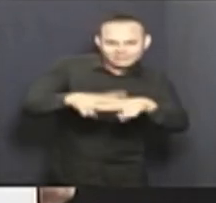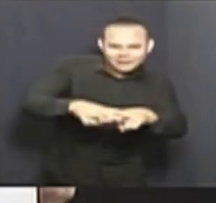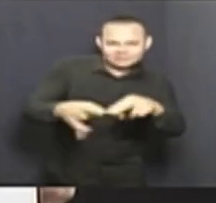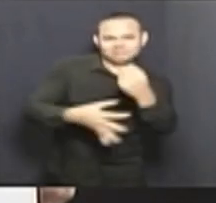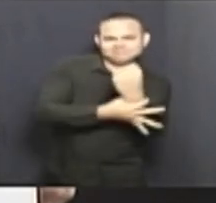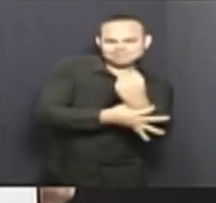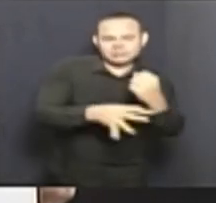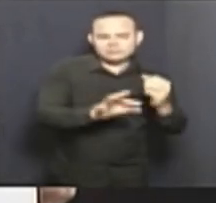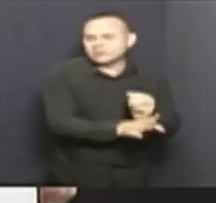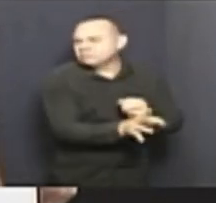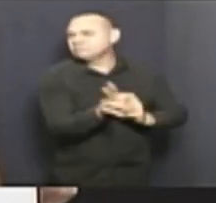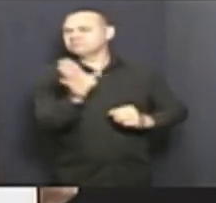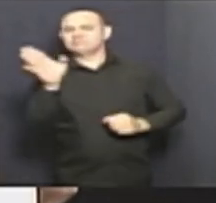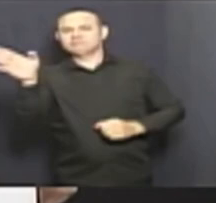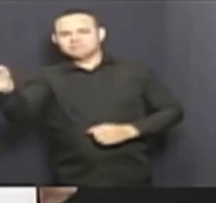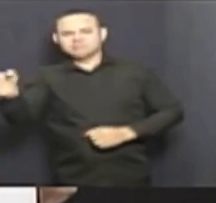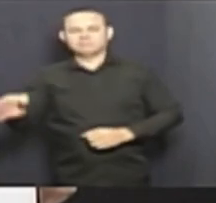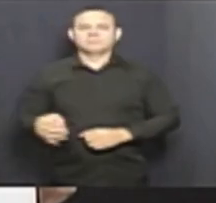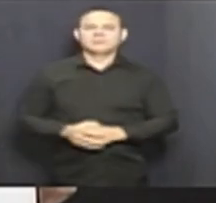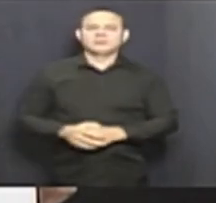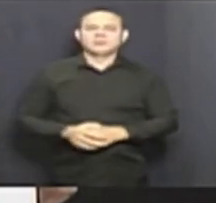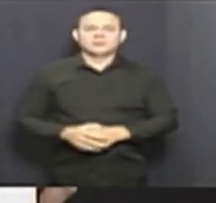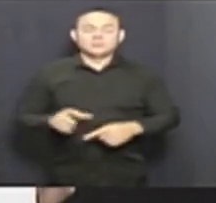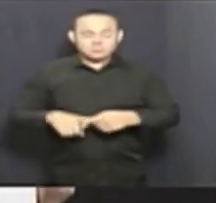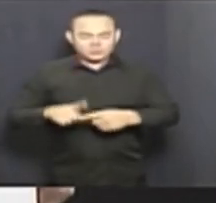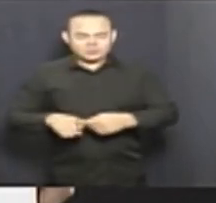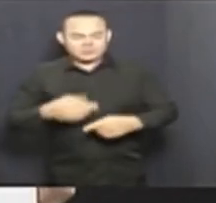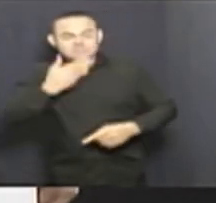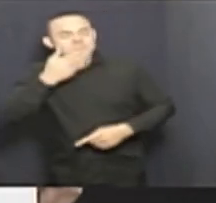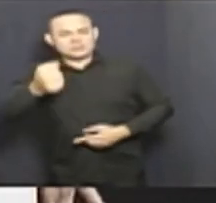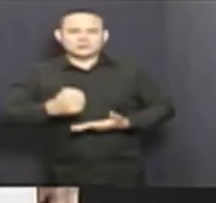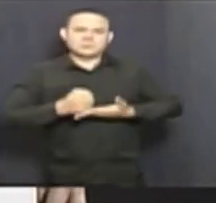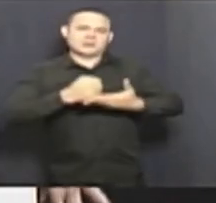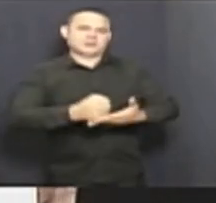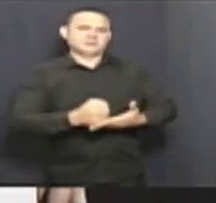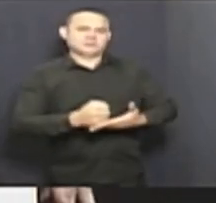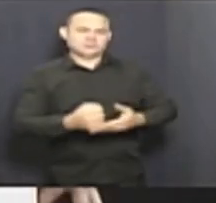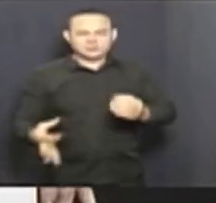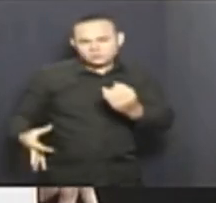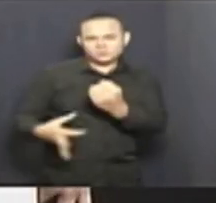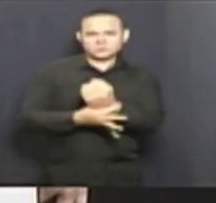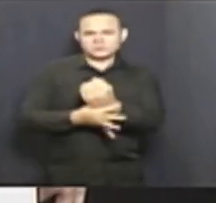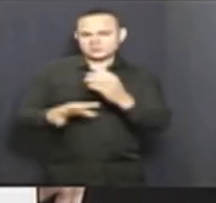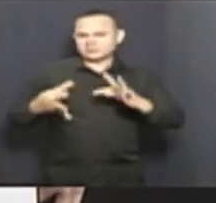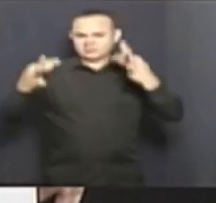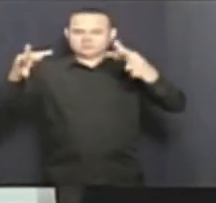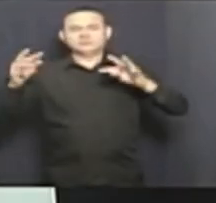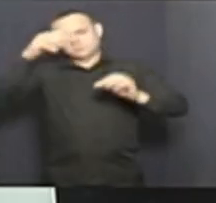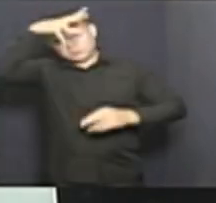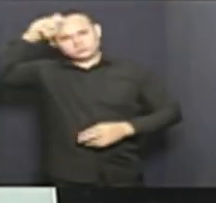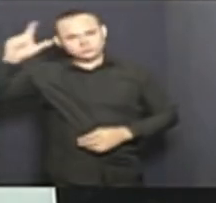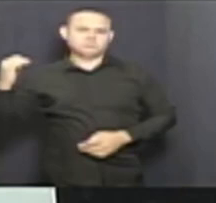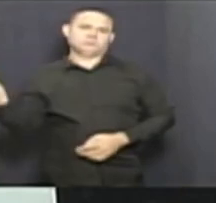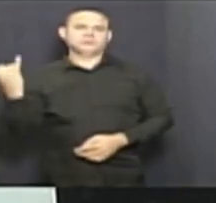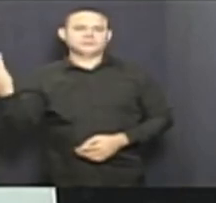incorporar a tecnologia na segurança pública é fundamental neste momento em mato grosso do sul